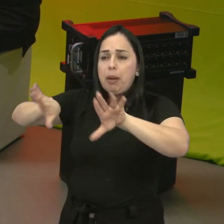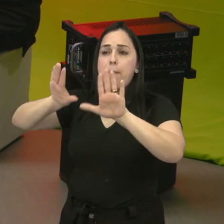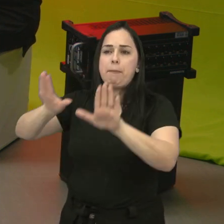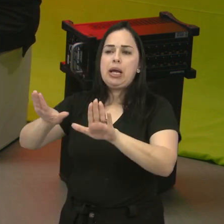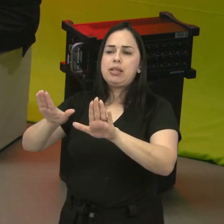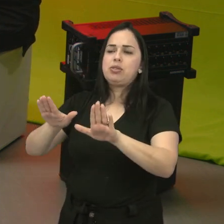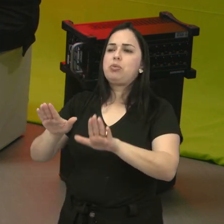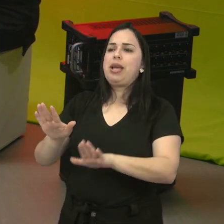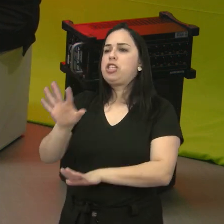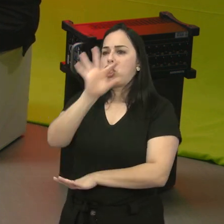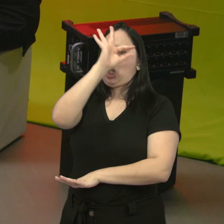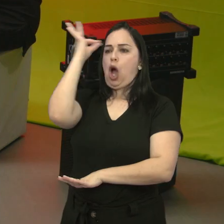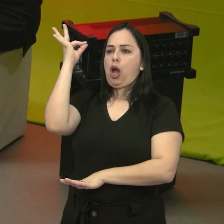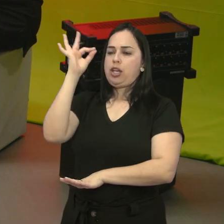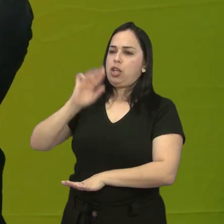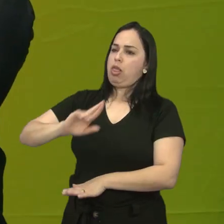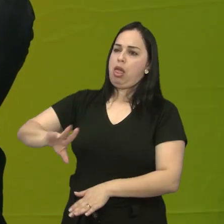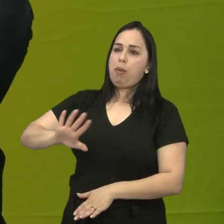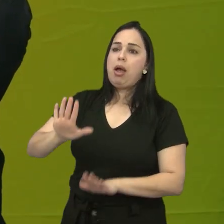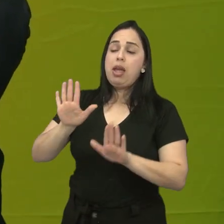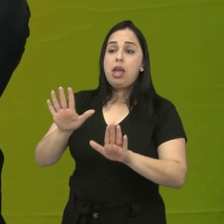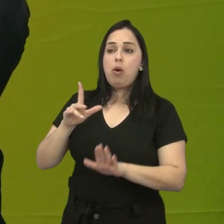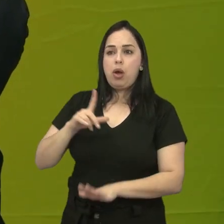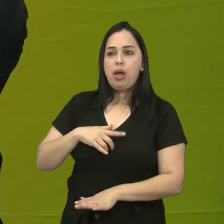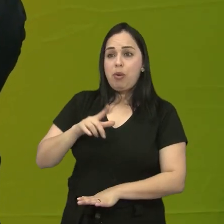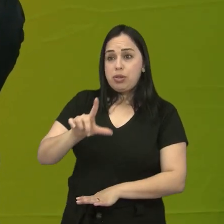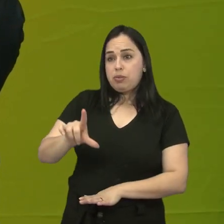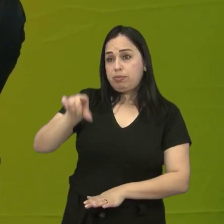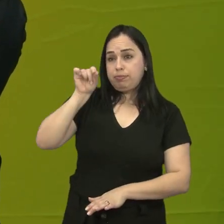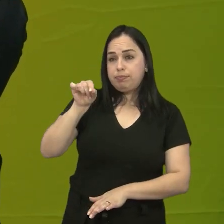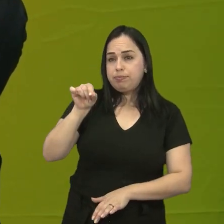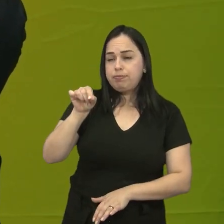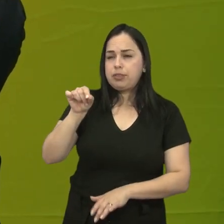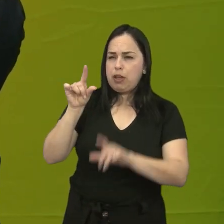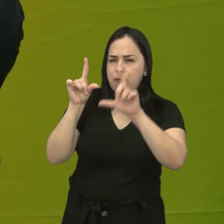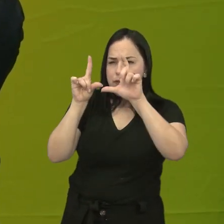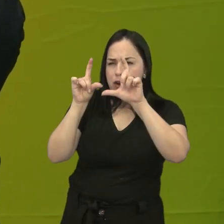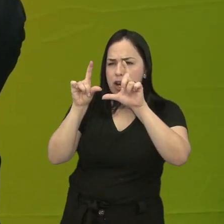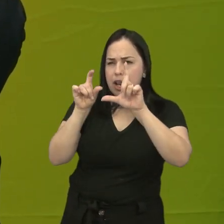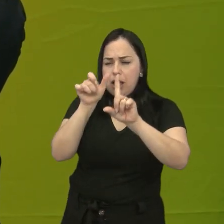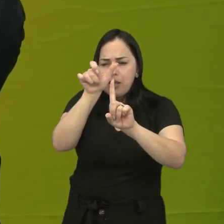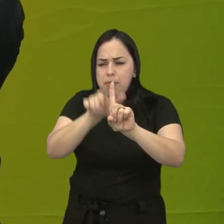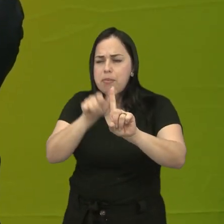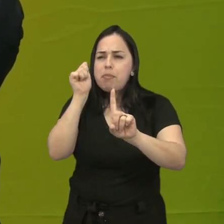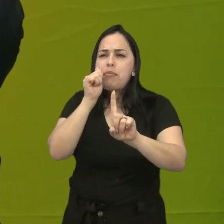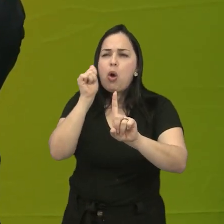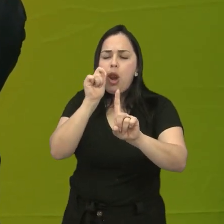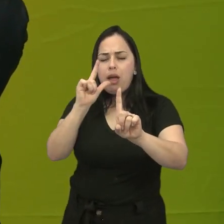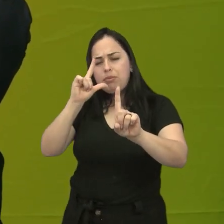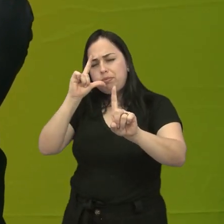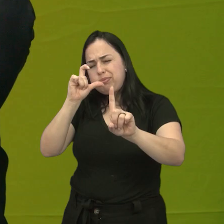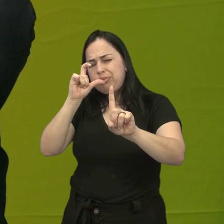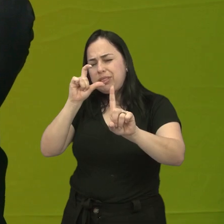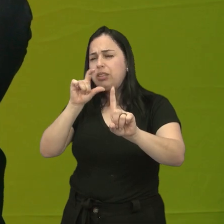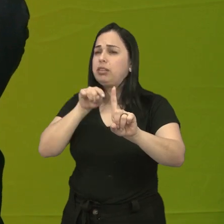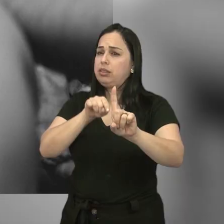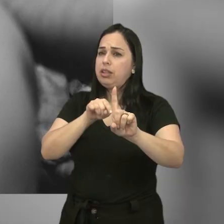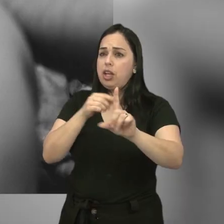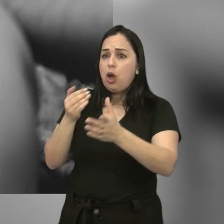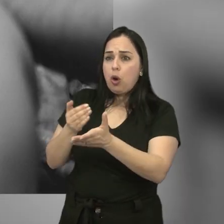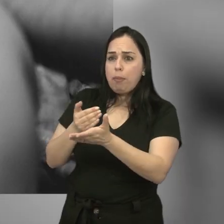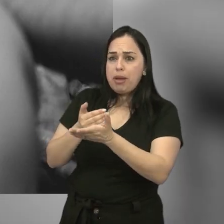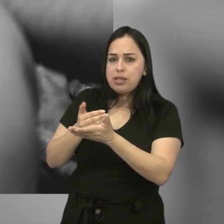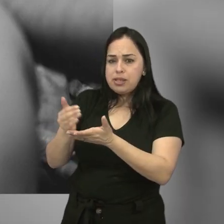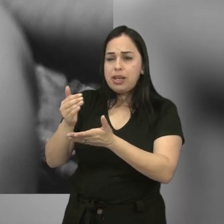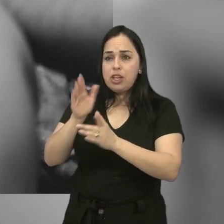acho que nada é por acaso. Não. Essa escolha do nicho de fotografar mulheres foi uma escolha inconsciente. Quando eu